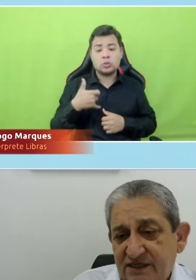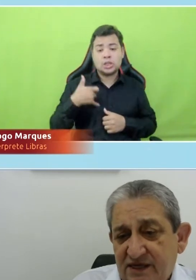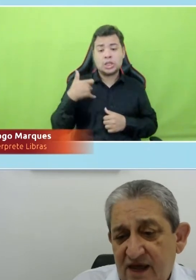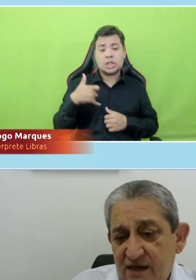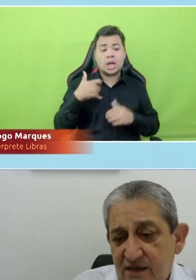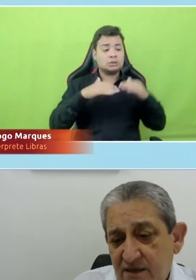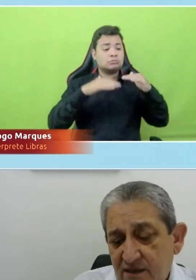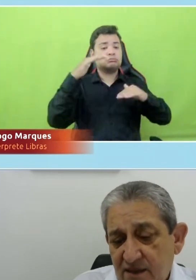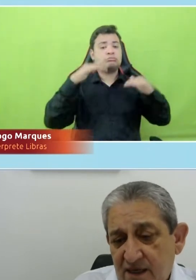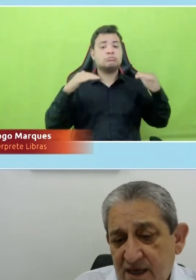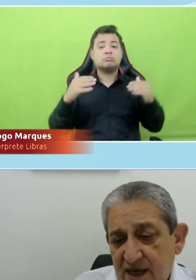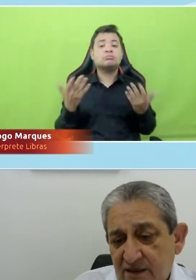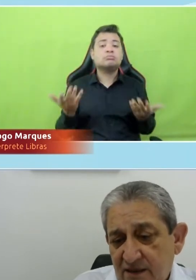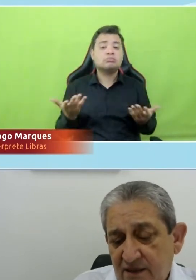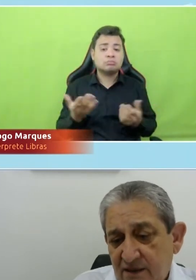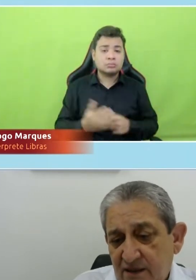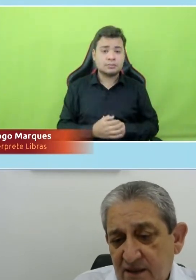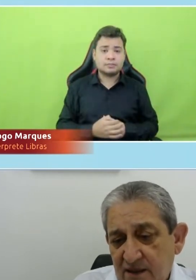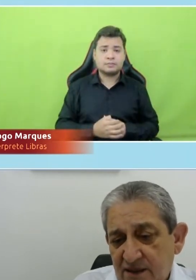se tem